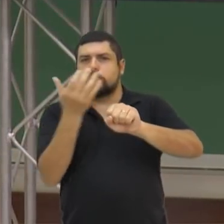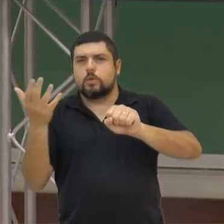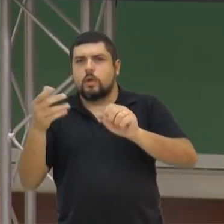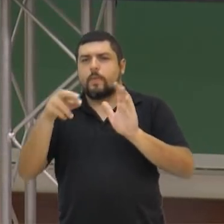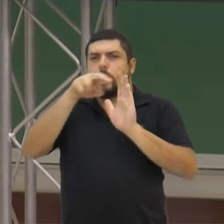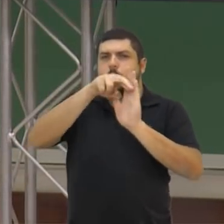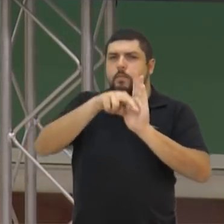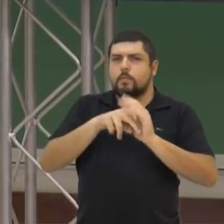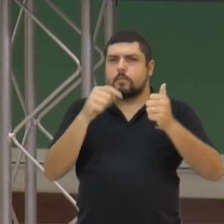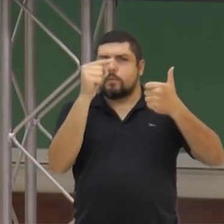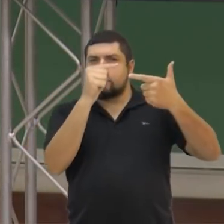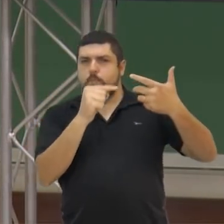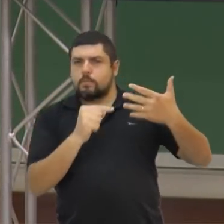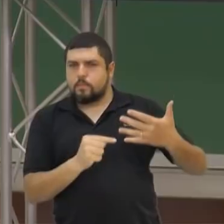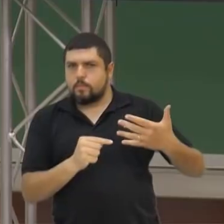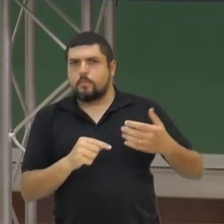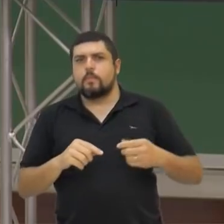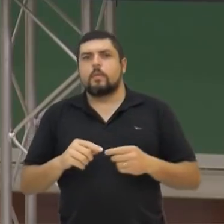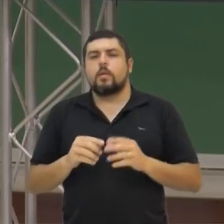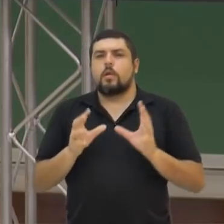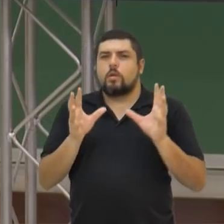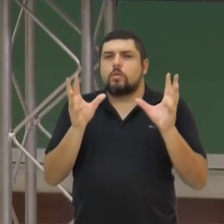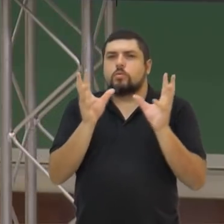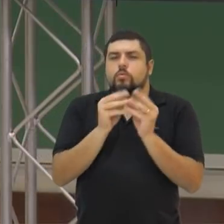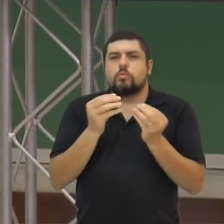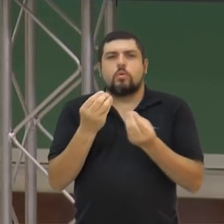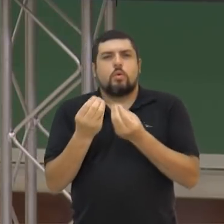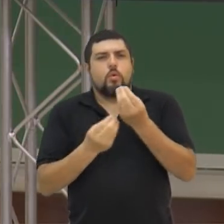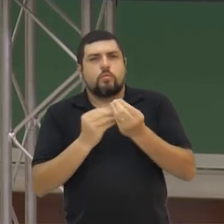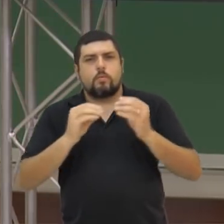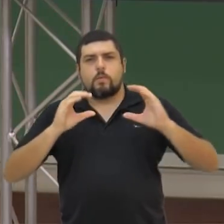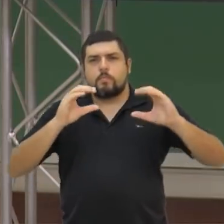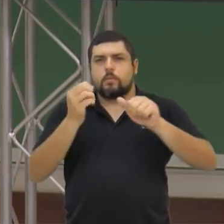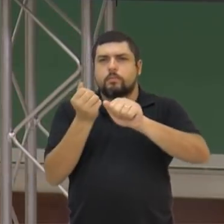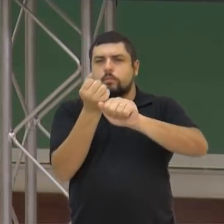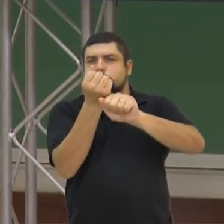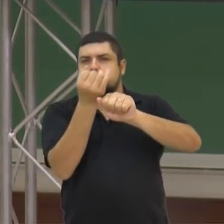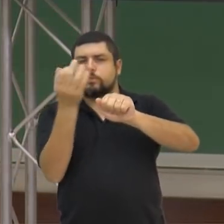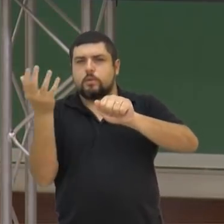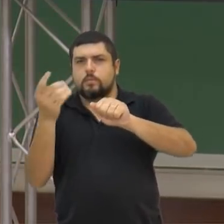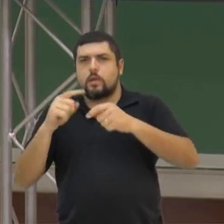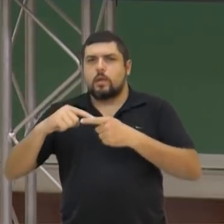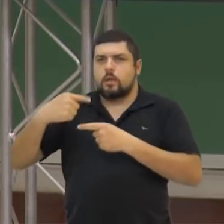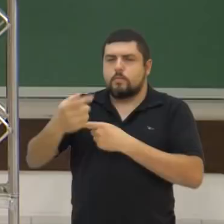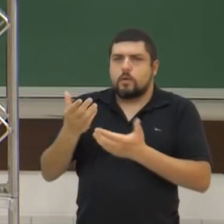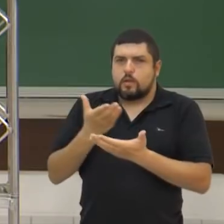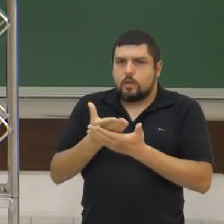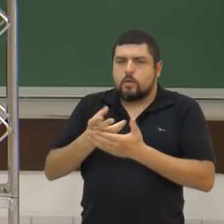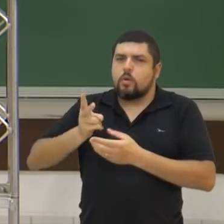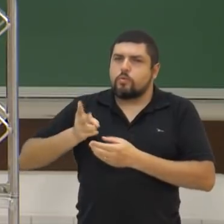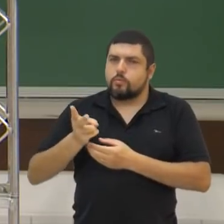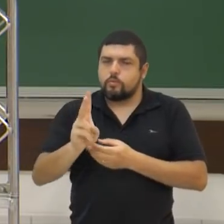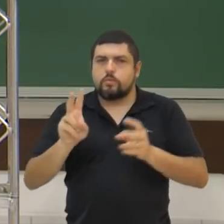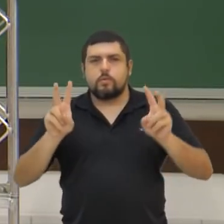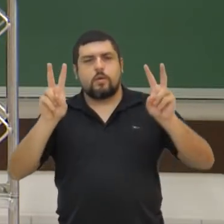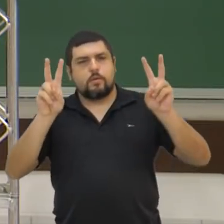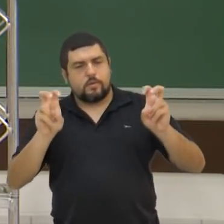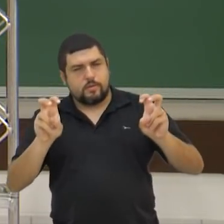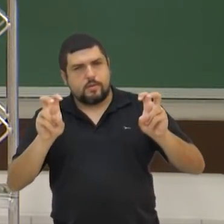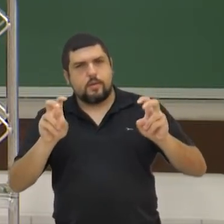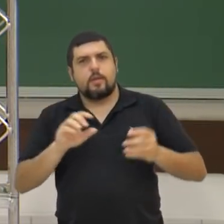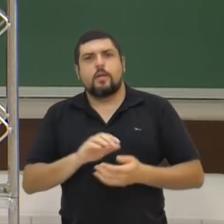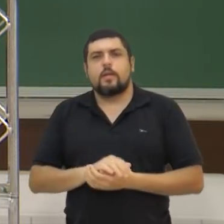das potências, que são úteis na resolução de equações exponenciais, e na próxima aula continuaremos nesse assunto,